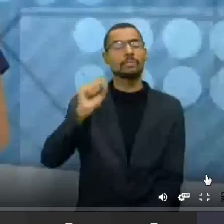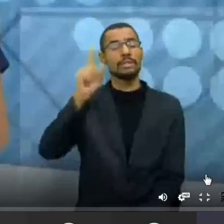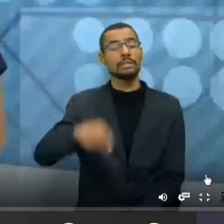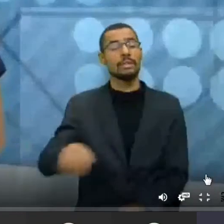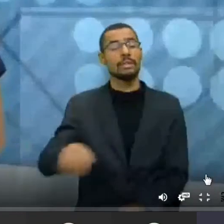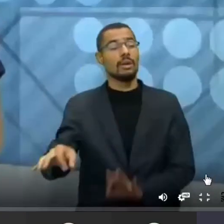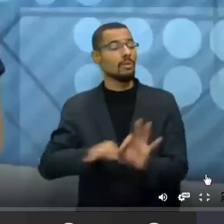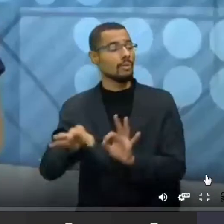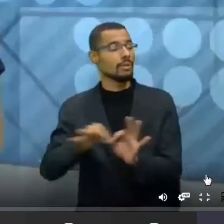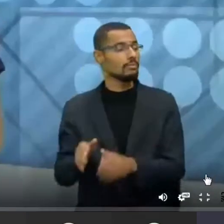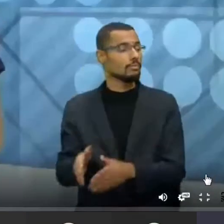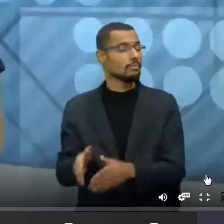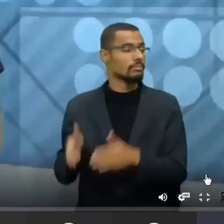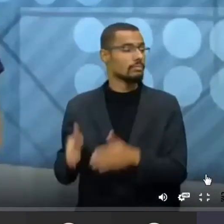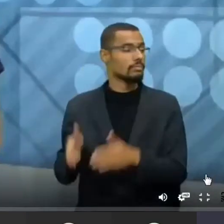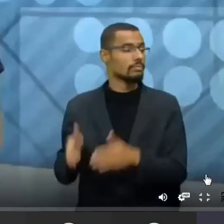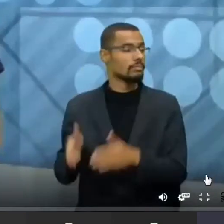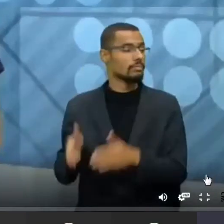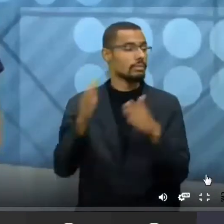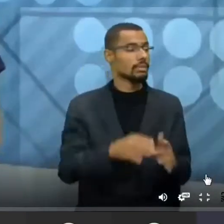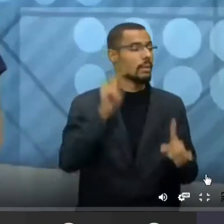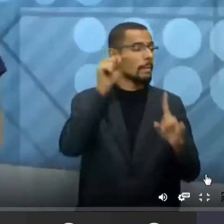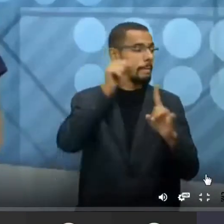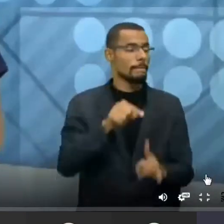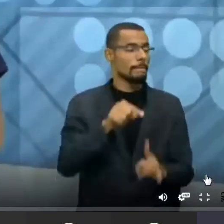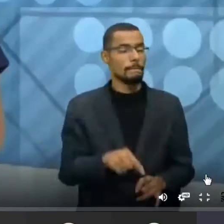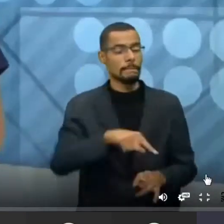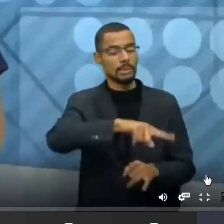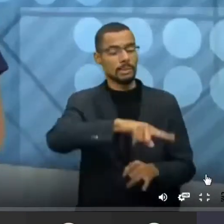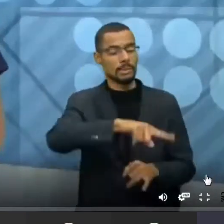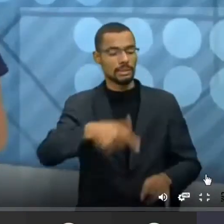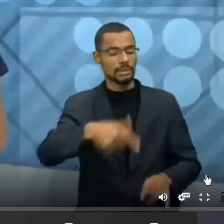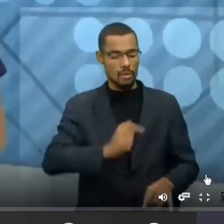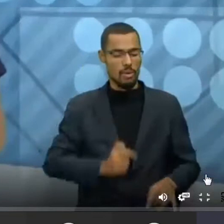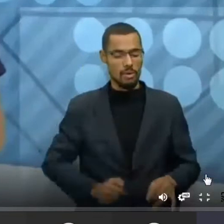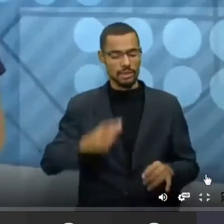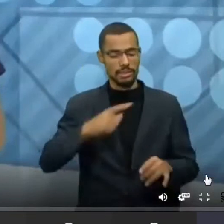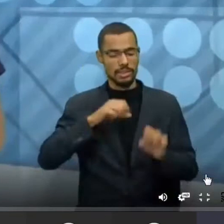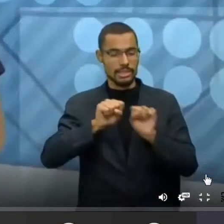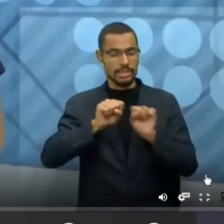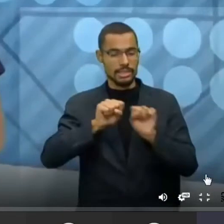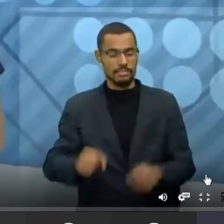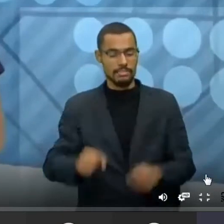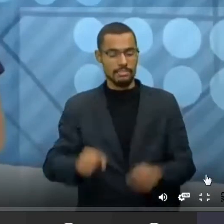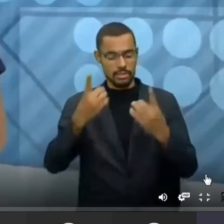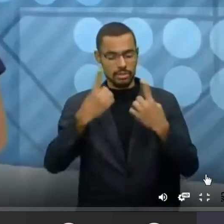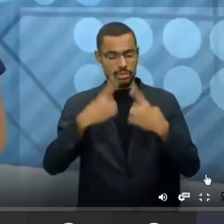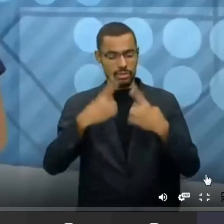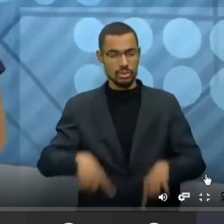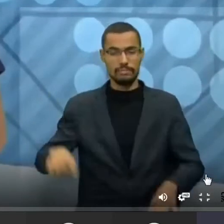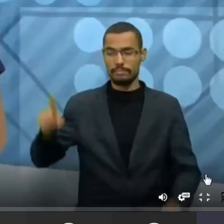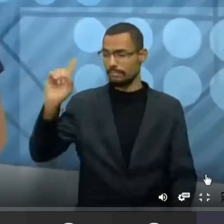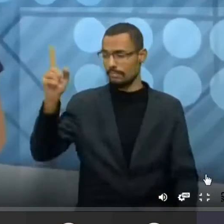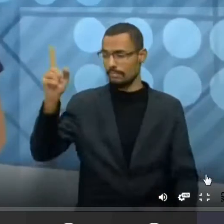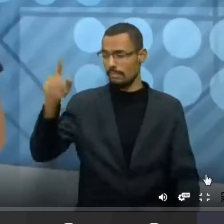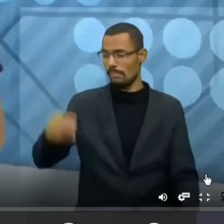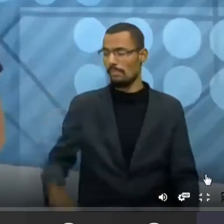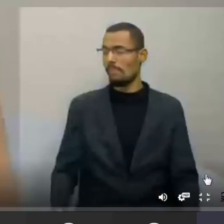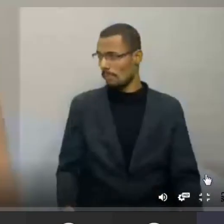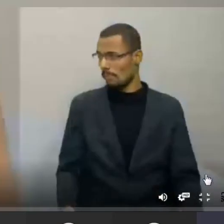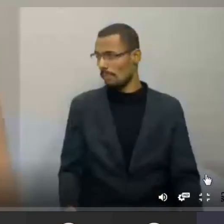a posição e a função, né, desses órgãos que constituem o sistema digestório. Então, acompanhe